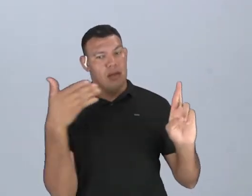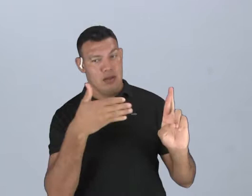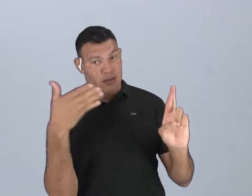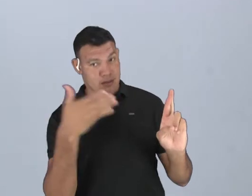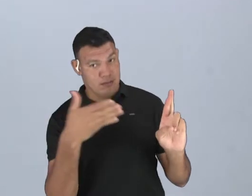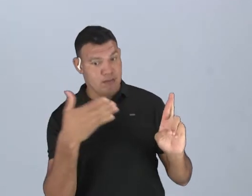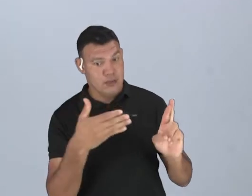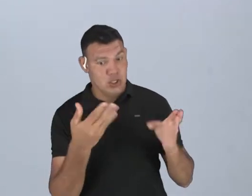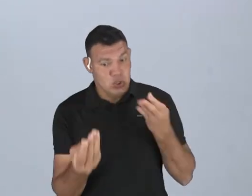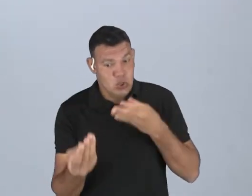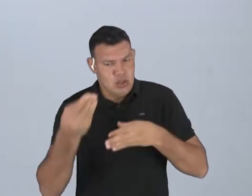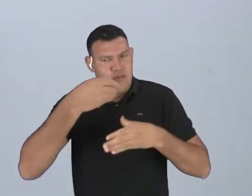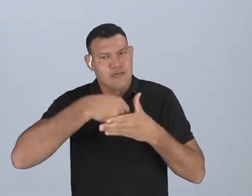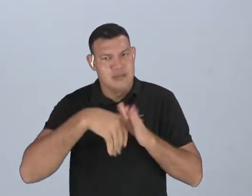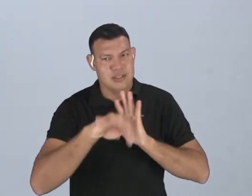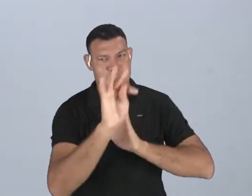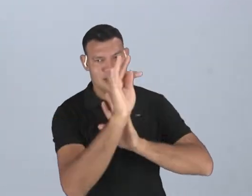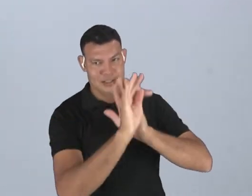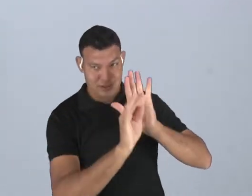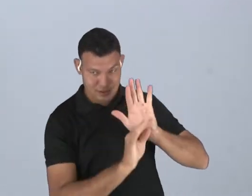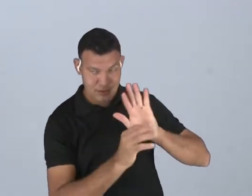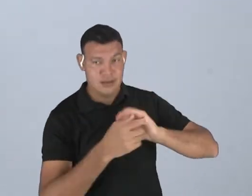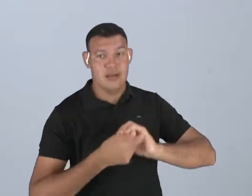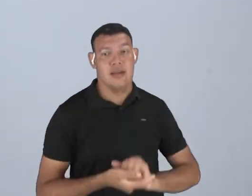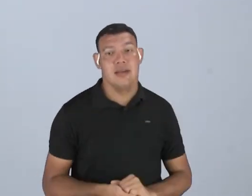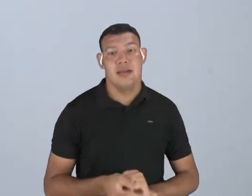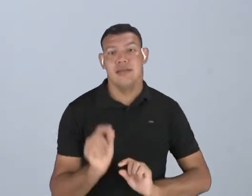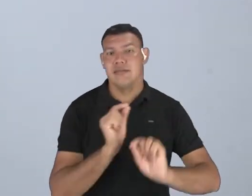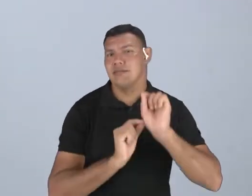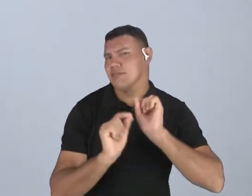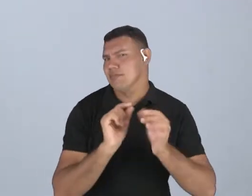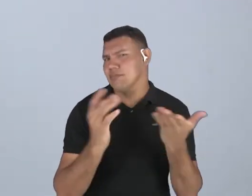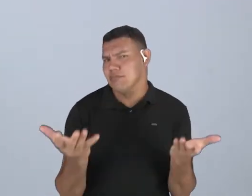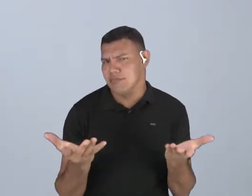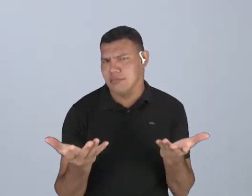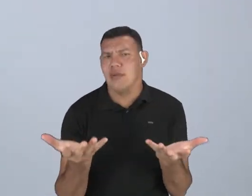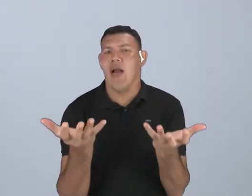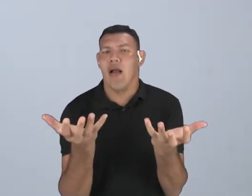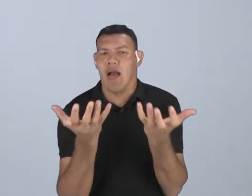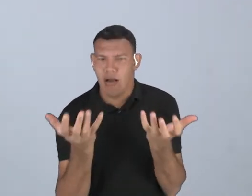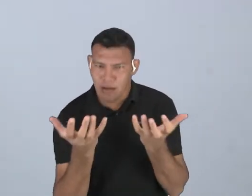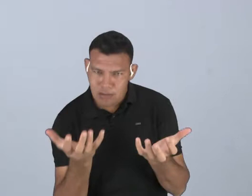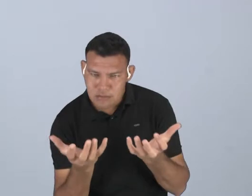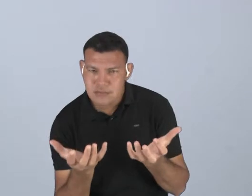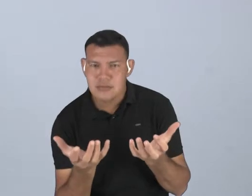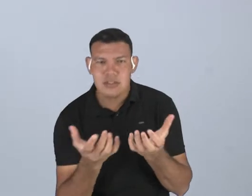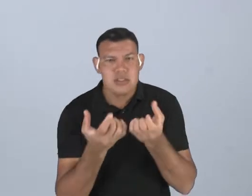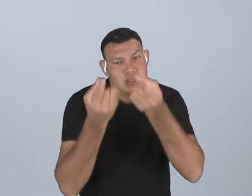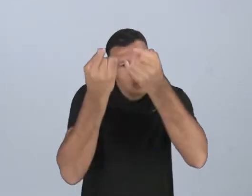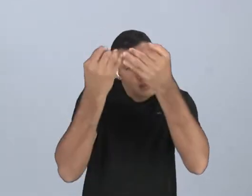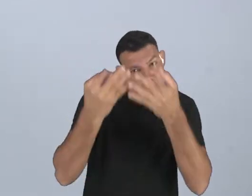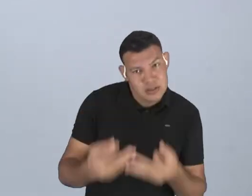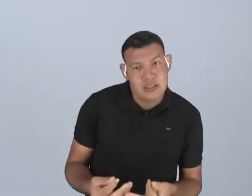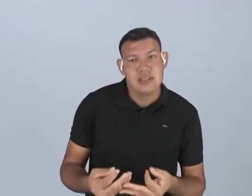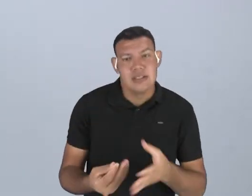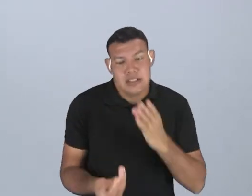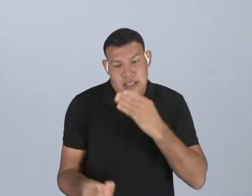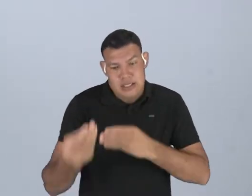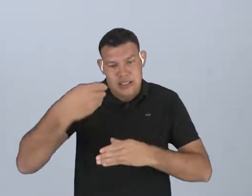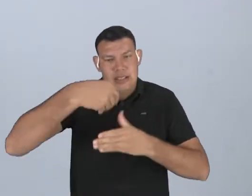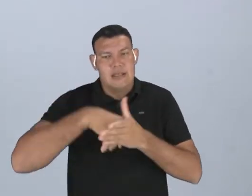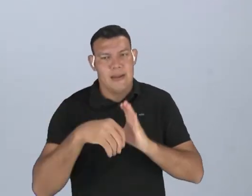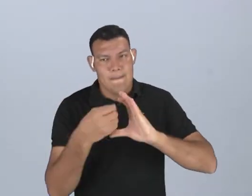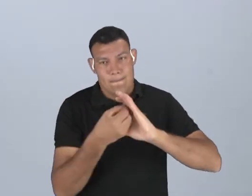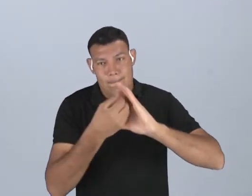seja, a polifonia textual, queremos dizer que nesse texto existem características